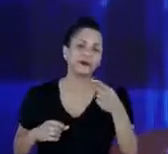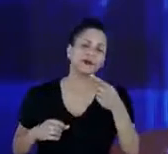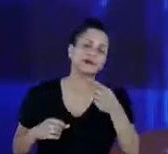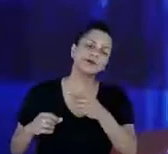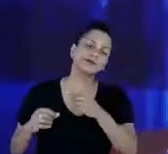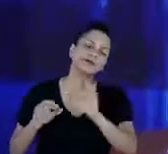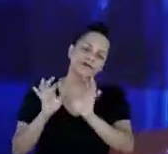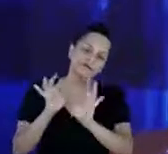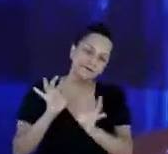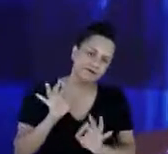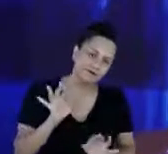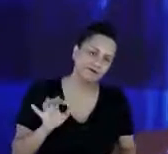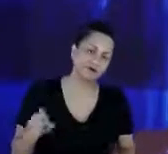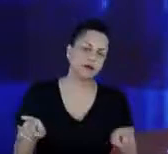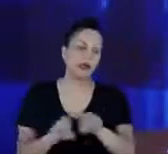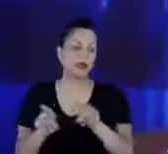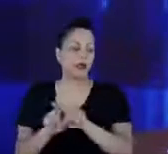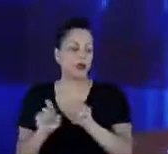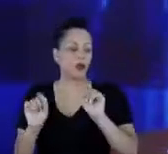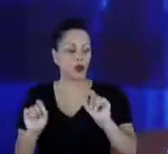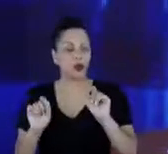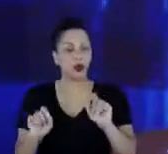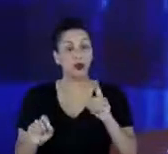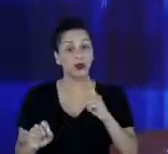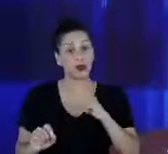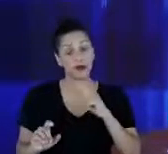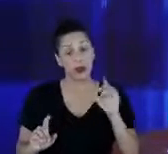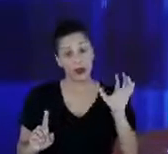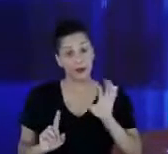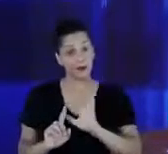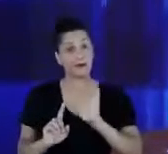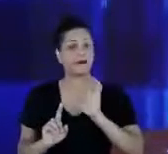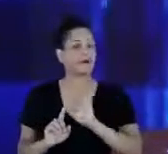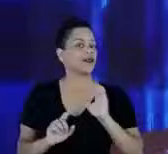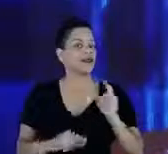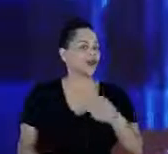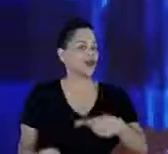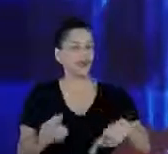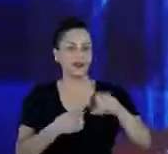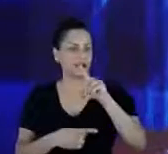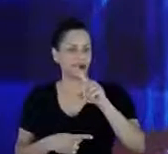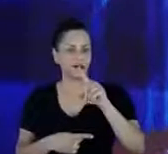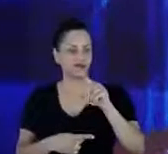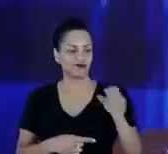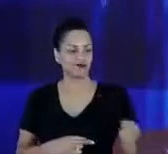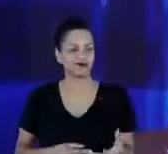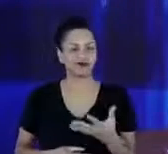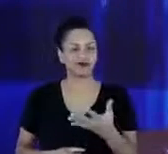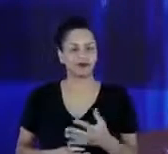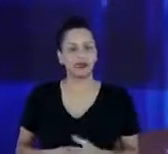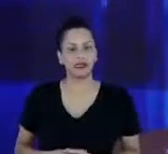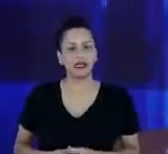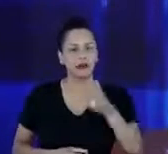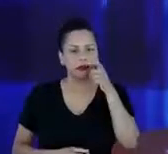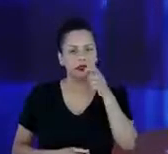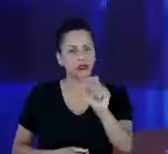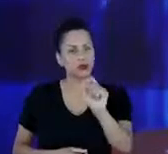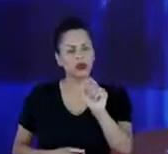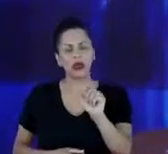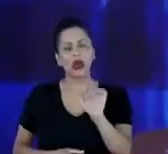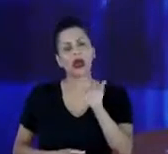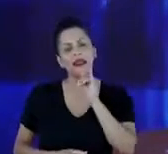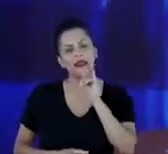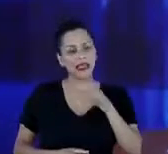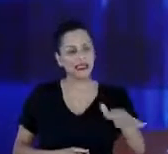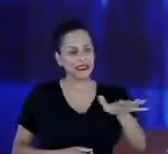todo a apresentação é o impacto né da Inovação você colocou de uma forma que eu chamo Interessante não existe setor a prova de